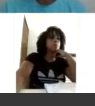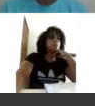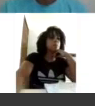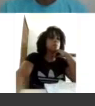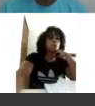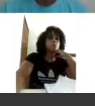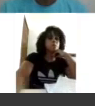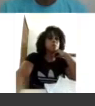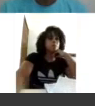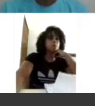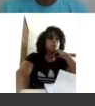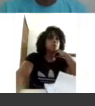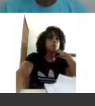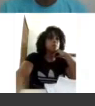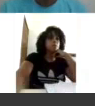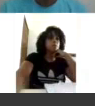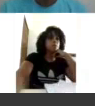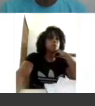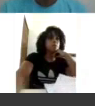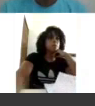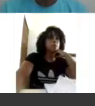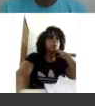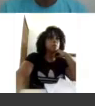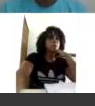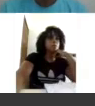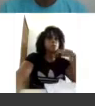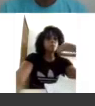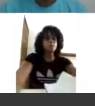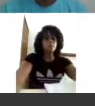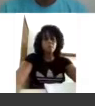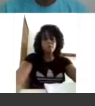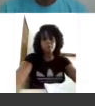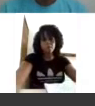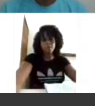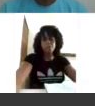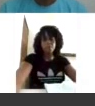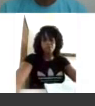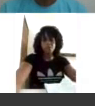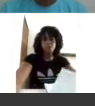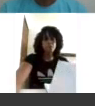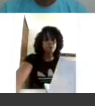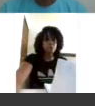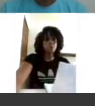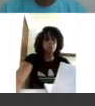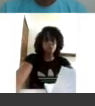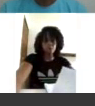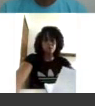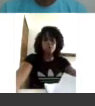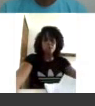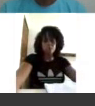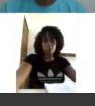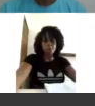E é isso. A gente vai ainda começar a fazer o plano de curso. Hoje nós vamos fazer uma aula de